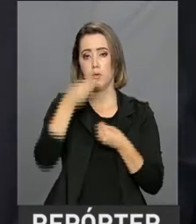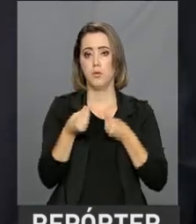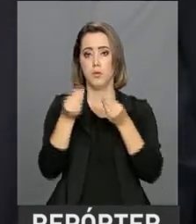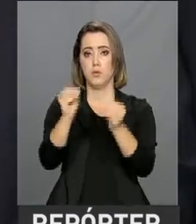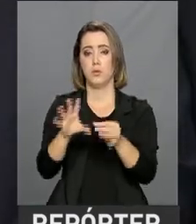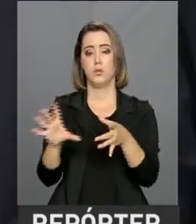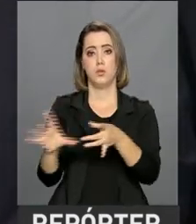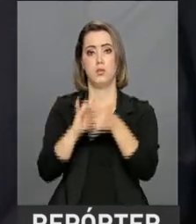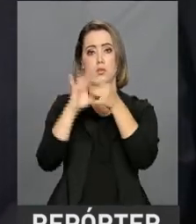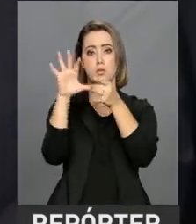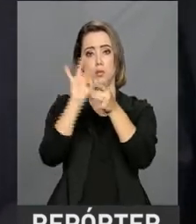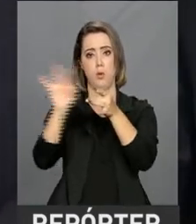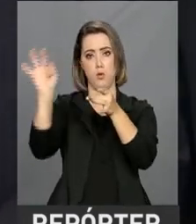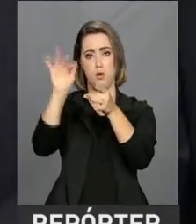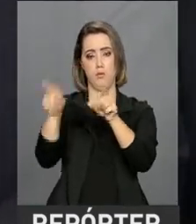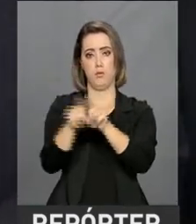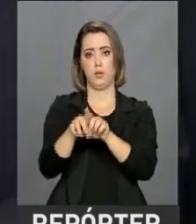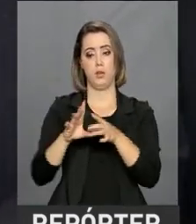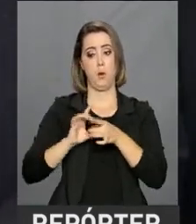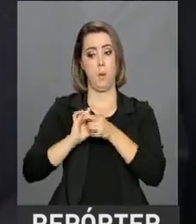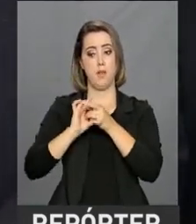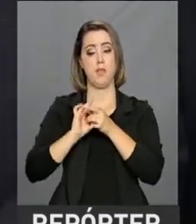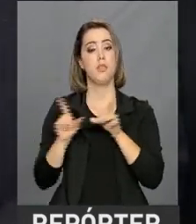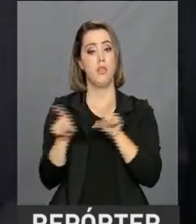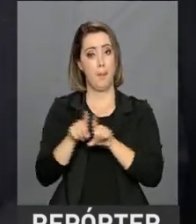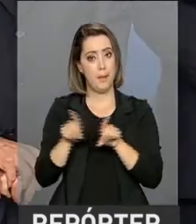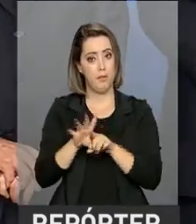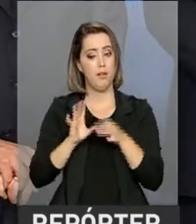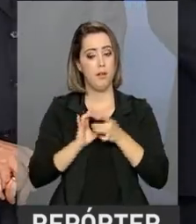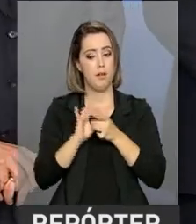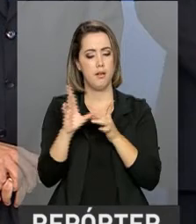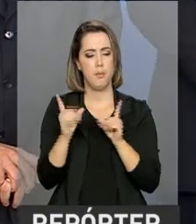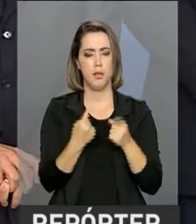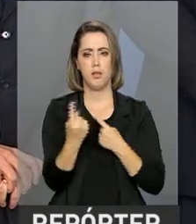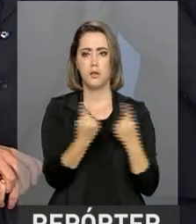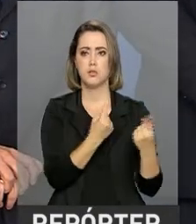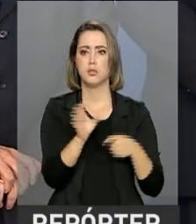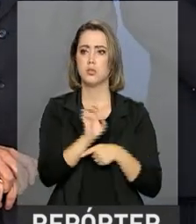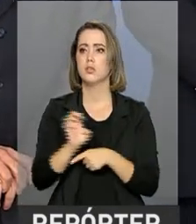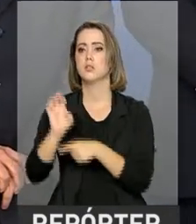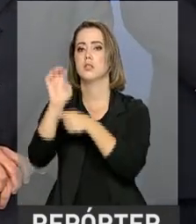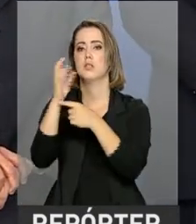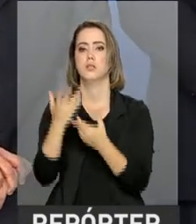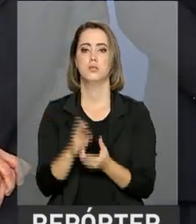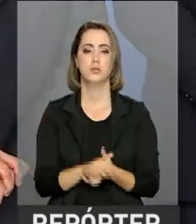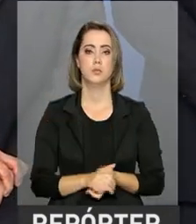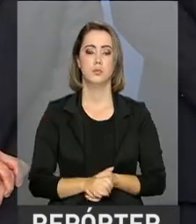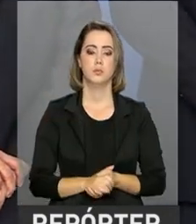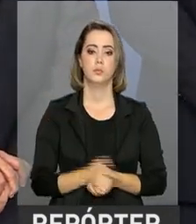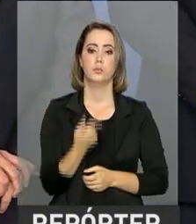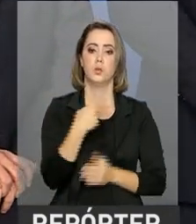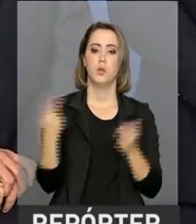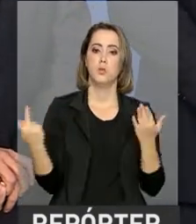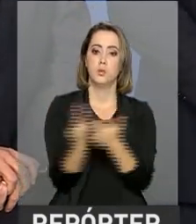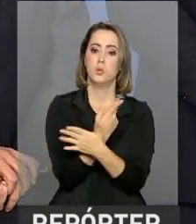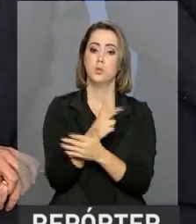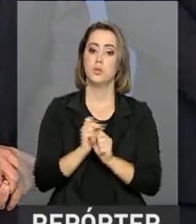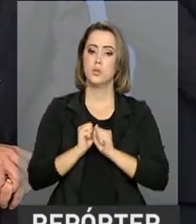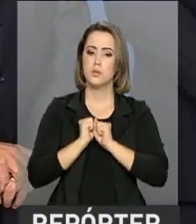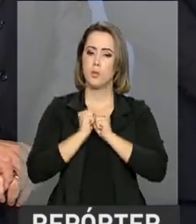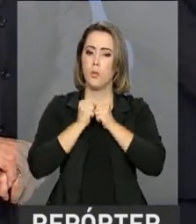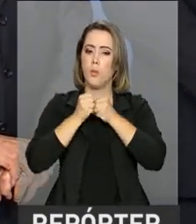ea autonomia 200 federados surgiu com grande força